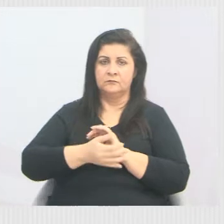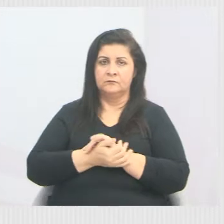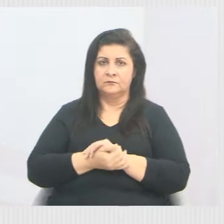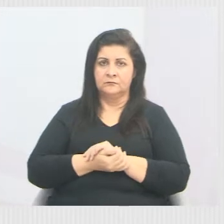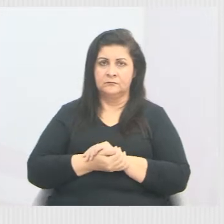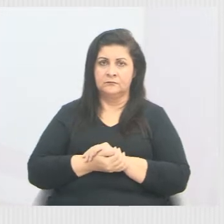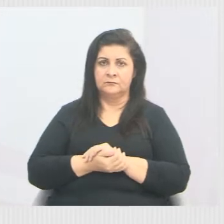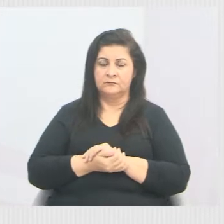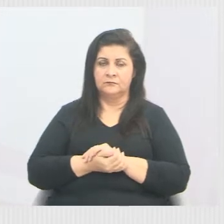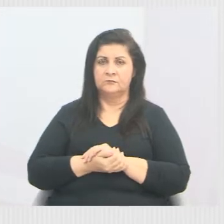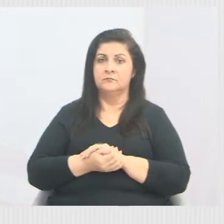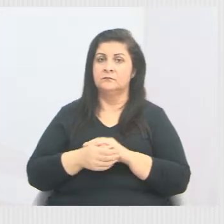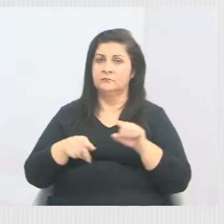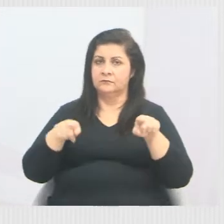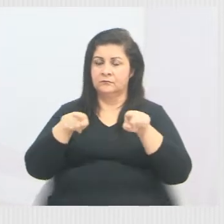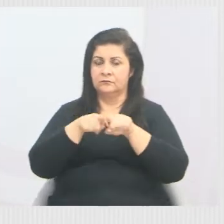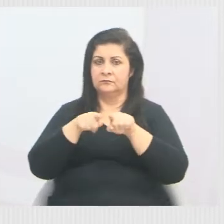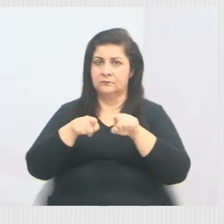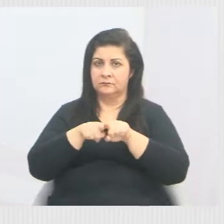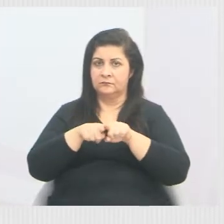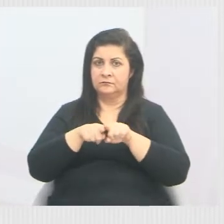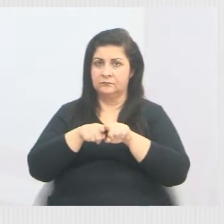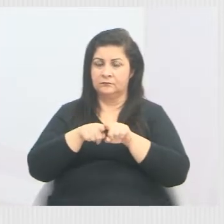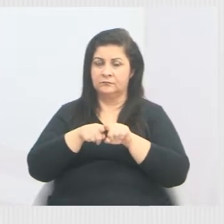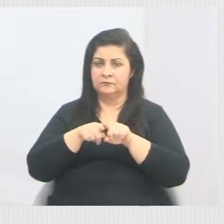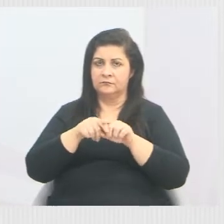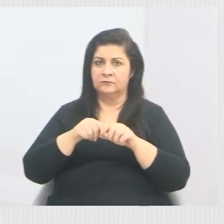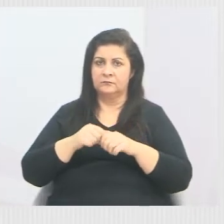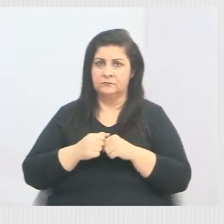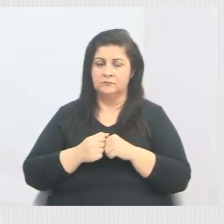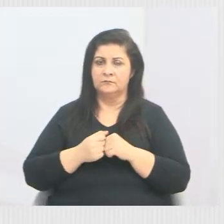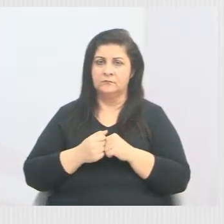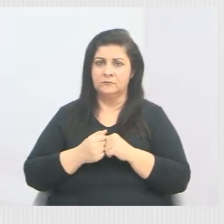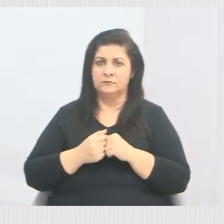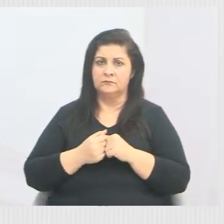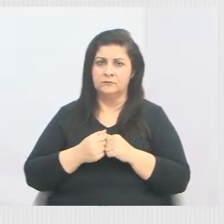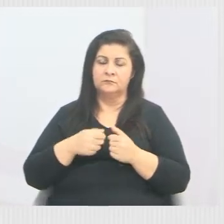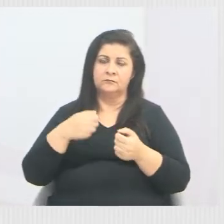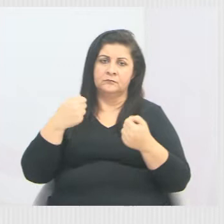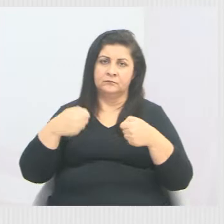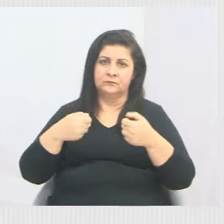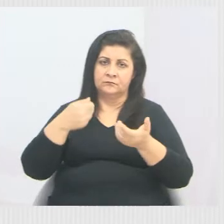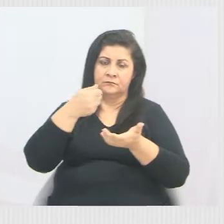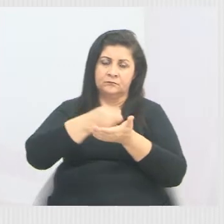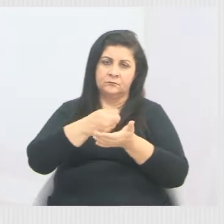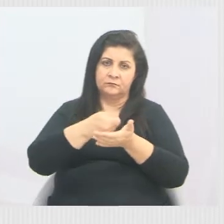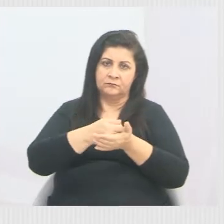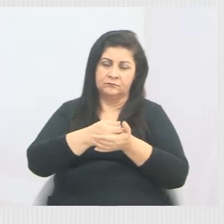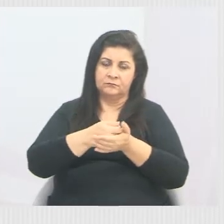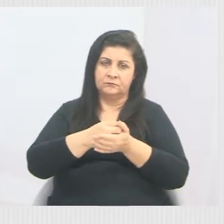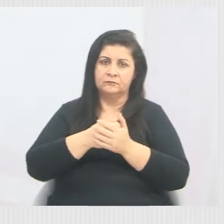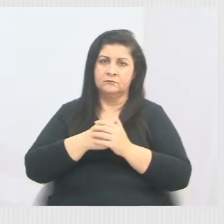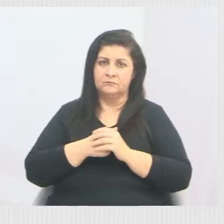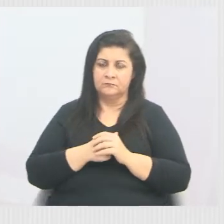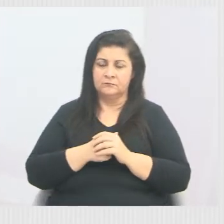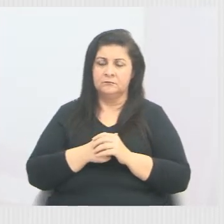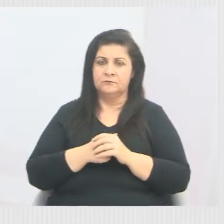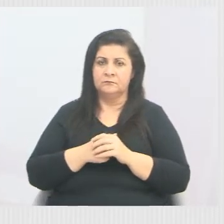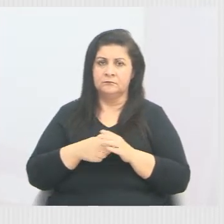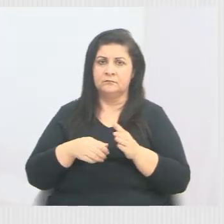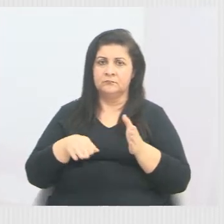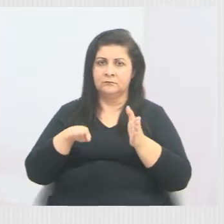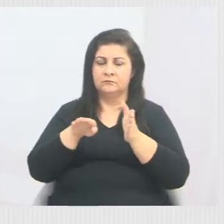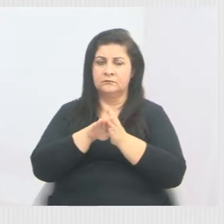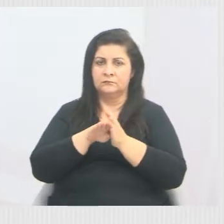76,45%. E também existe uma grande concentração desses pagamentos no primeiro quadrimestre devido ao vencimento do IPVA